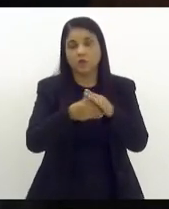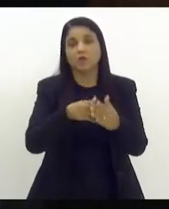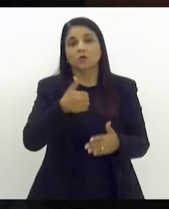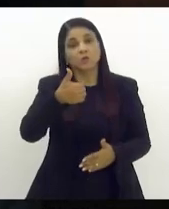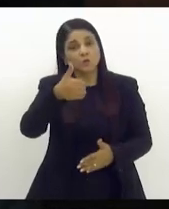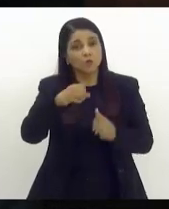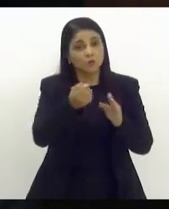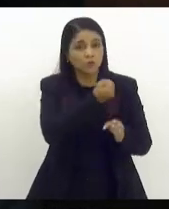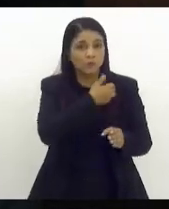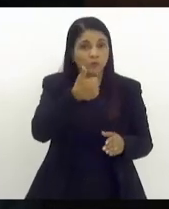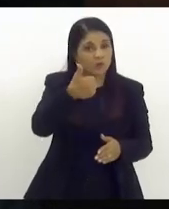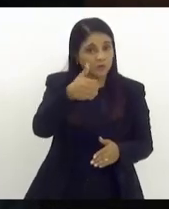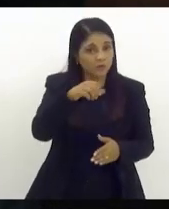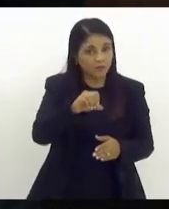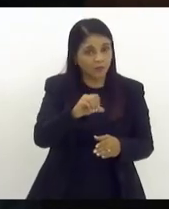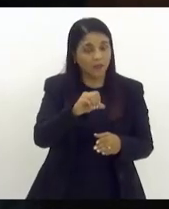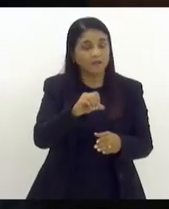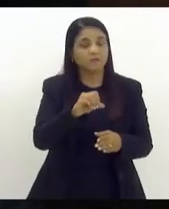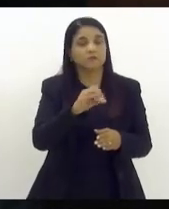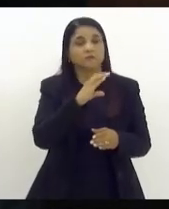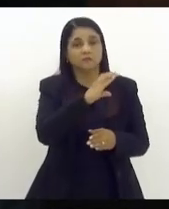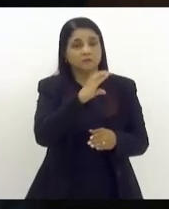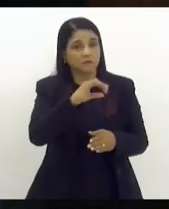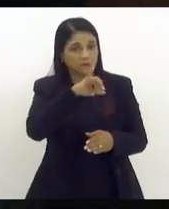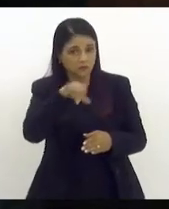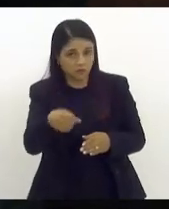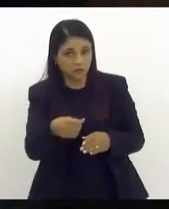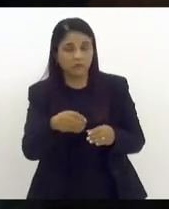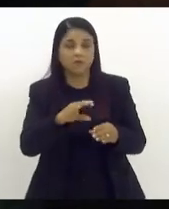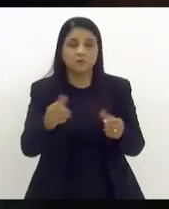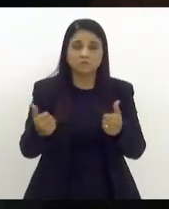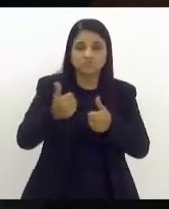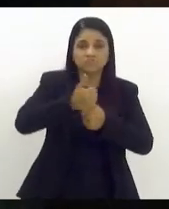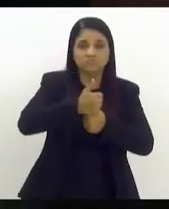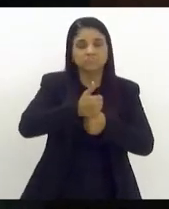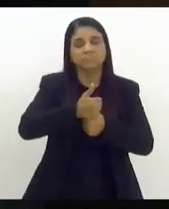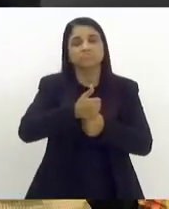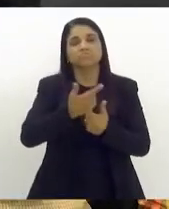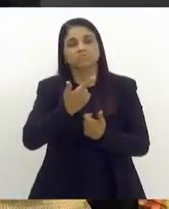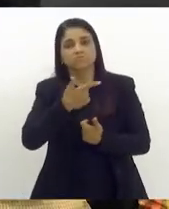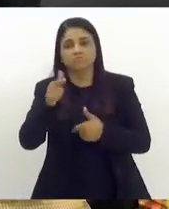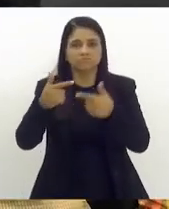CCJ, contrária às demais emendas, concluindo por substitutivo.